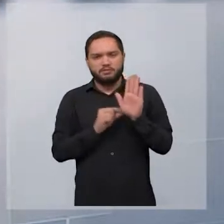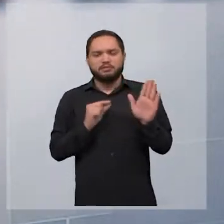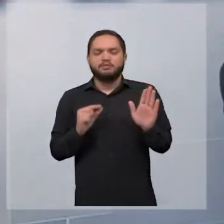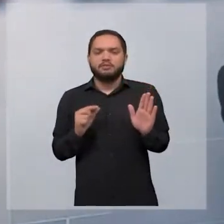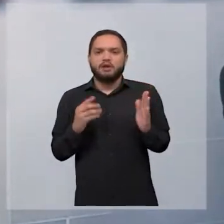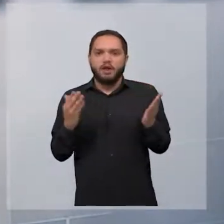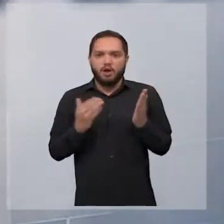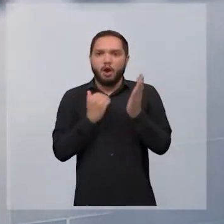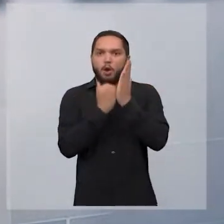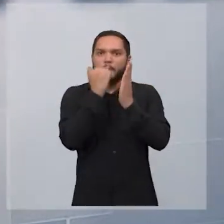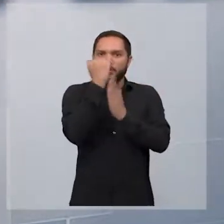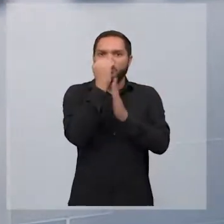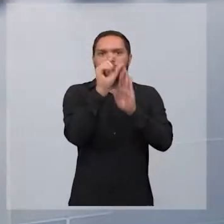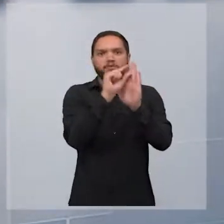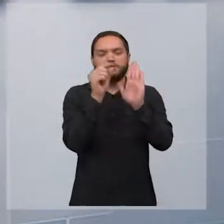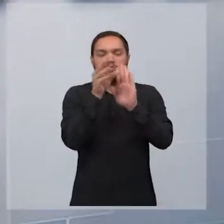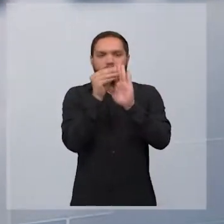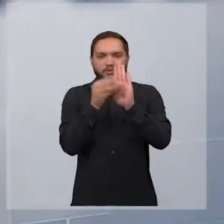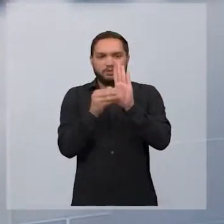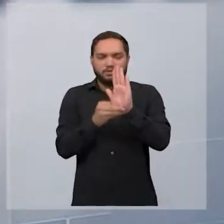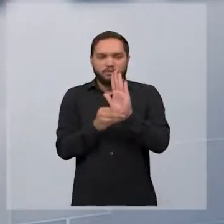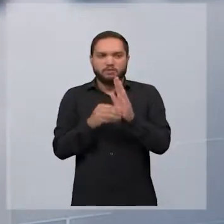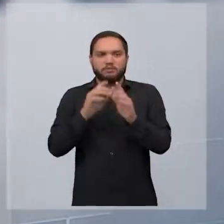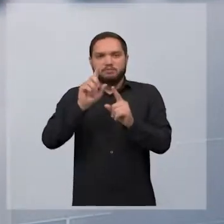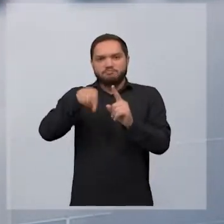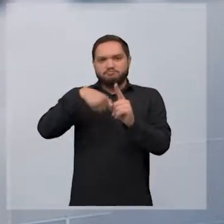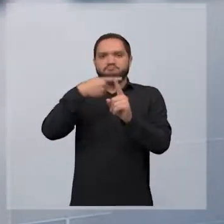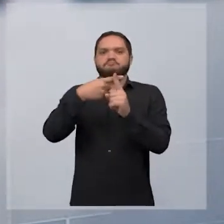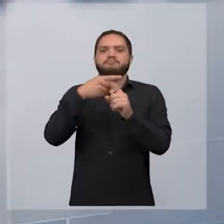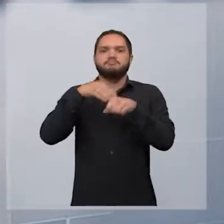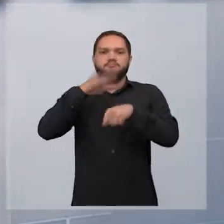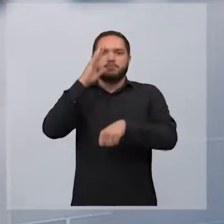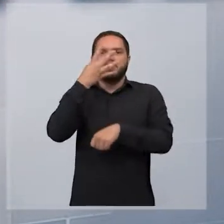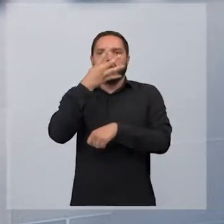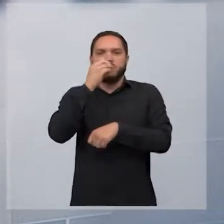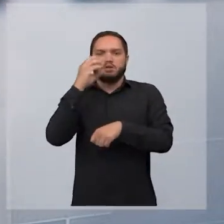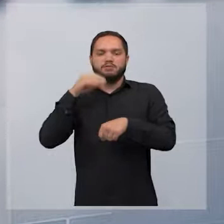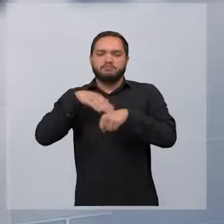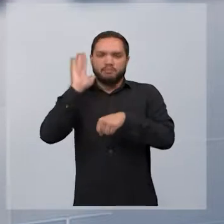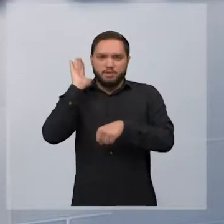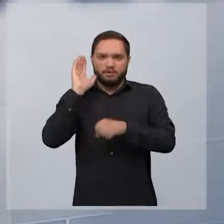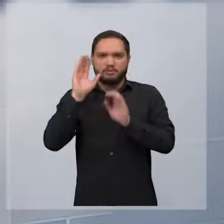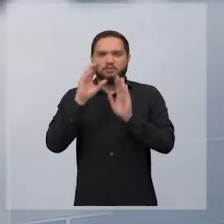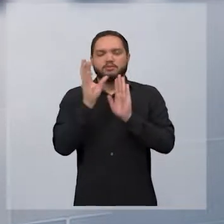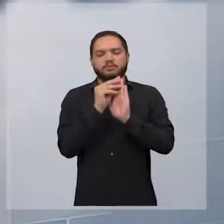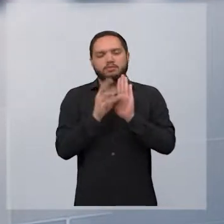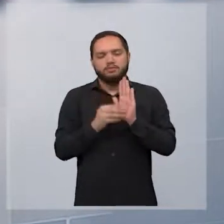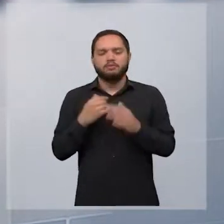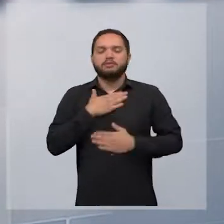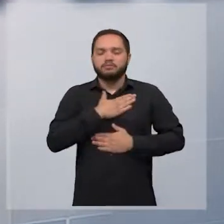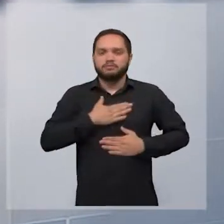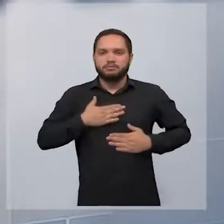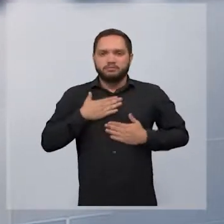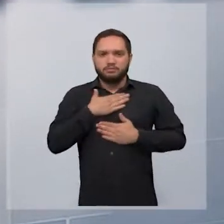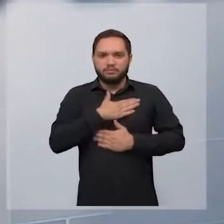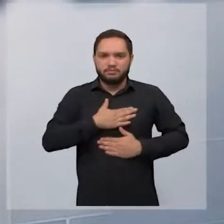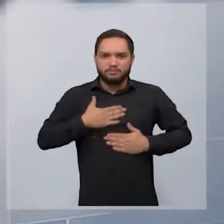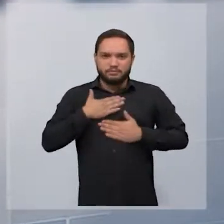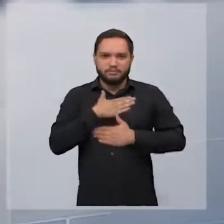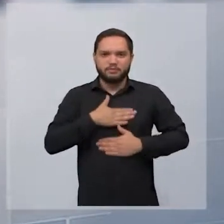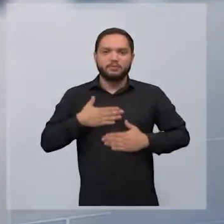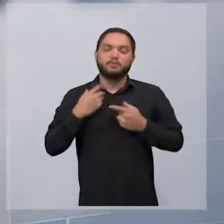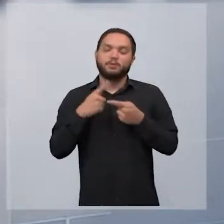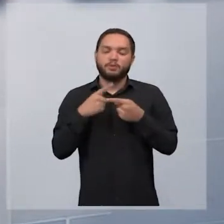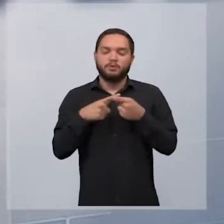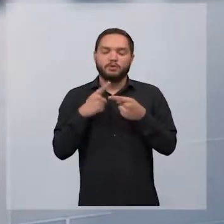emendas. E agora tem mais de 400. Eu fico muito contente de, até para fazer jus o